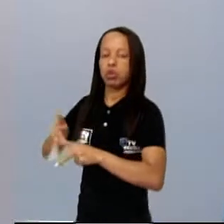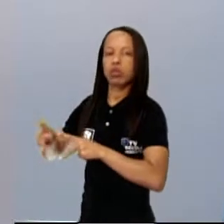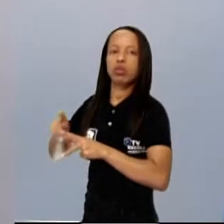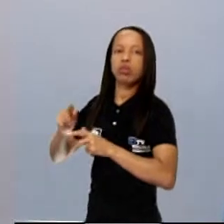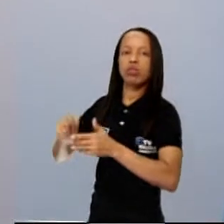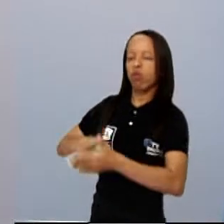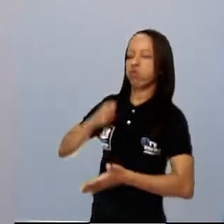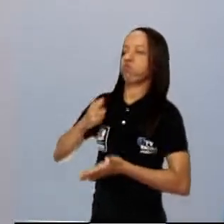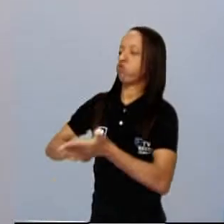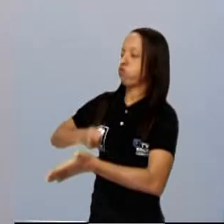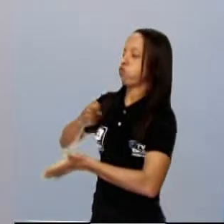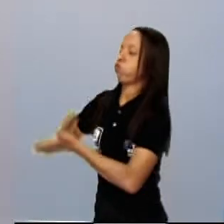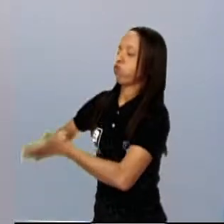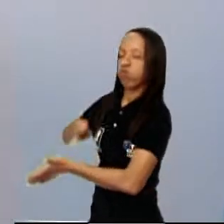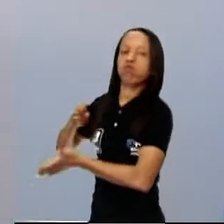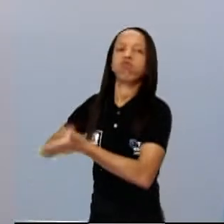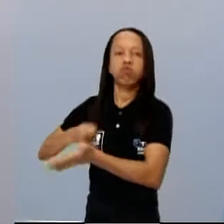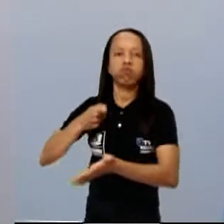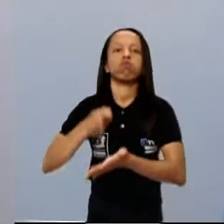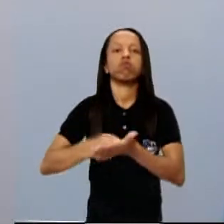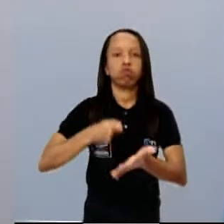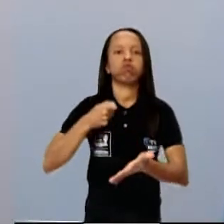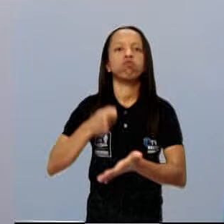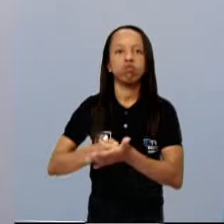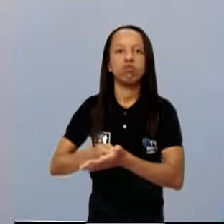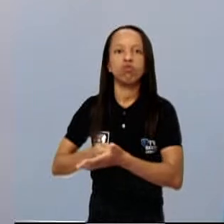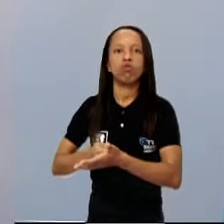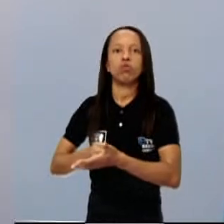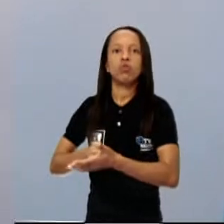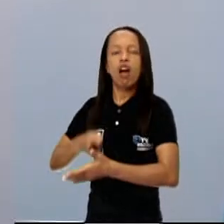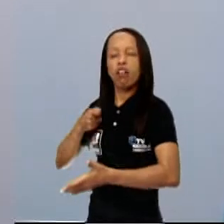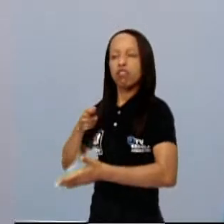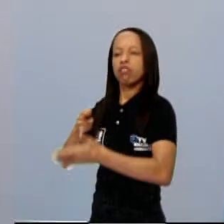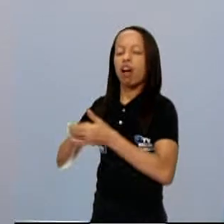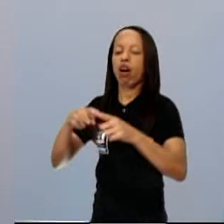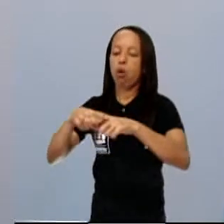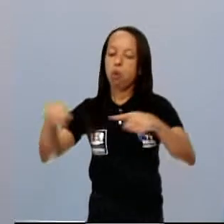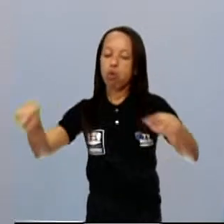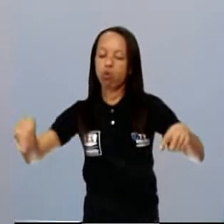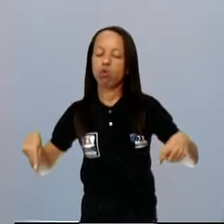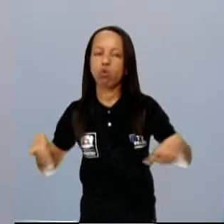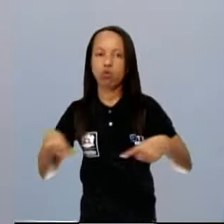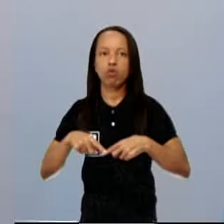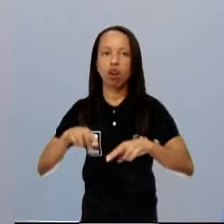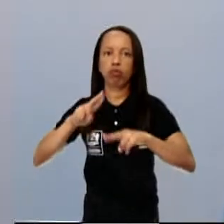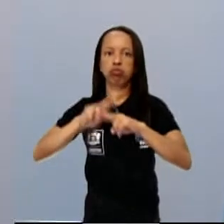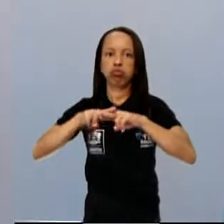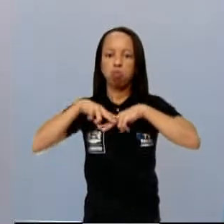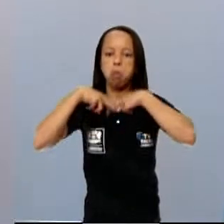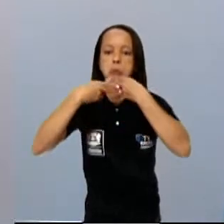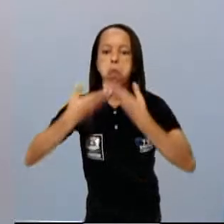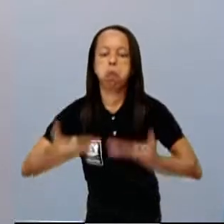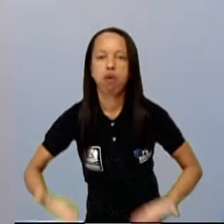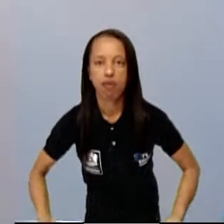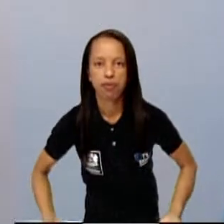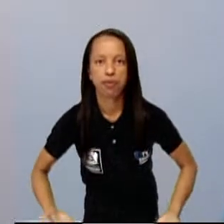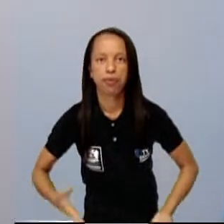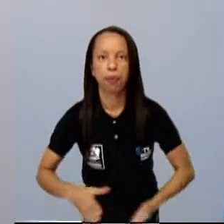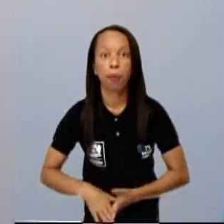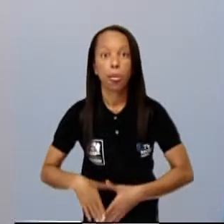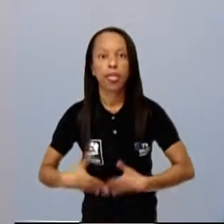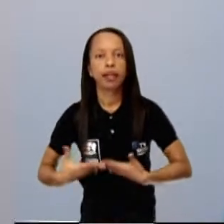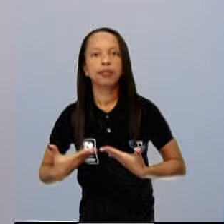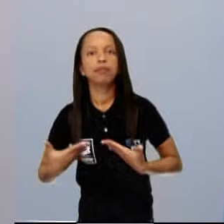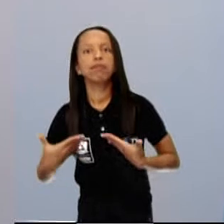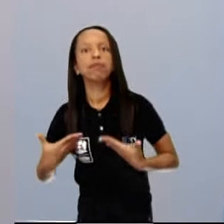vamos atacar a Bastilha. Foram lá, tomaram a Bastilha. Aqui, ó, o pessoal dos nobres tudo acuado no cantinho. Nesse momento,